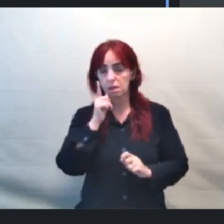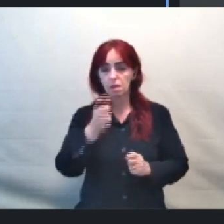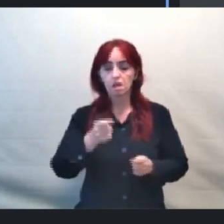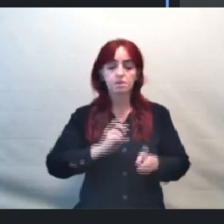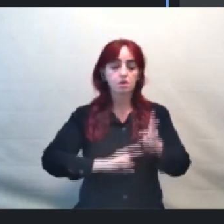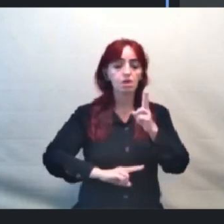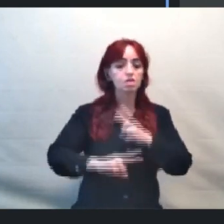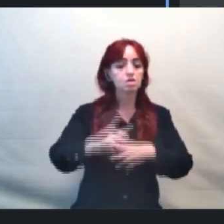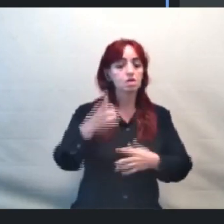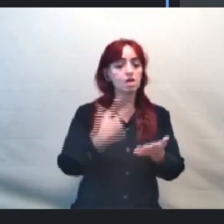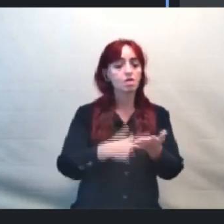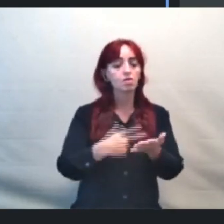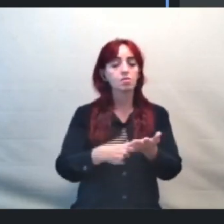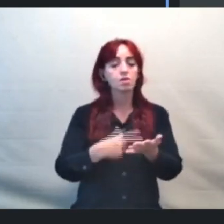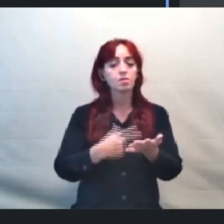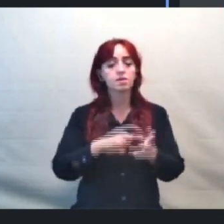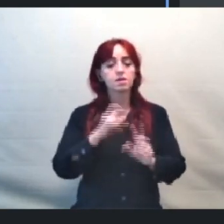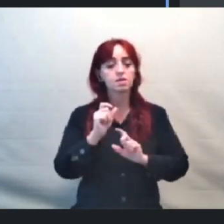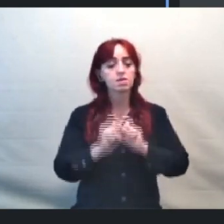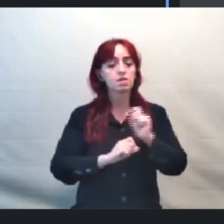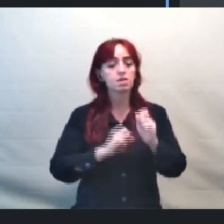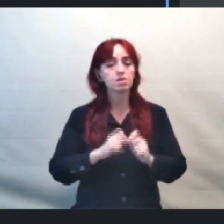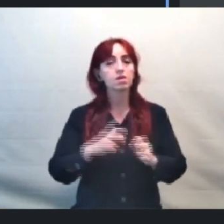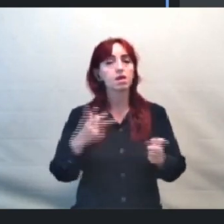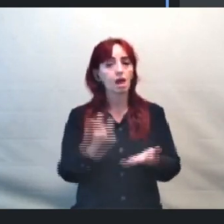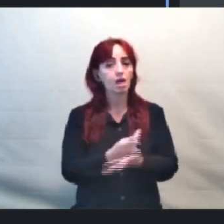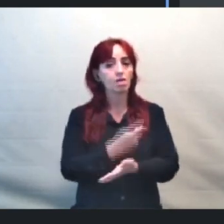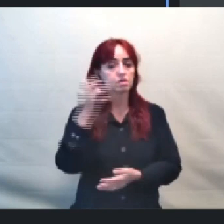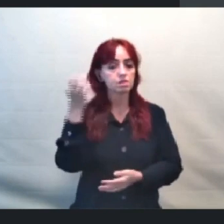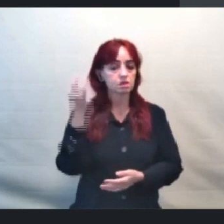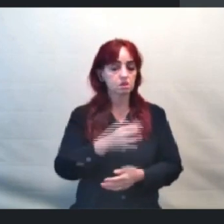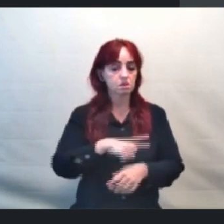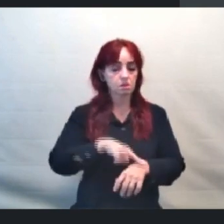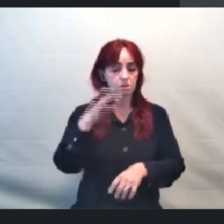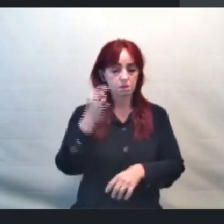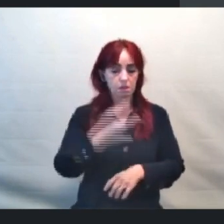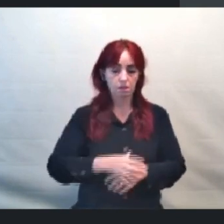que a gente consiga realizá-las.